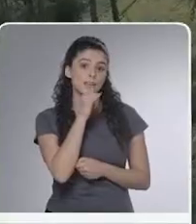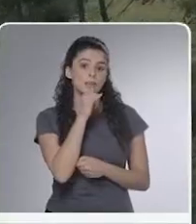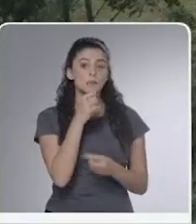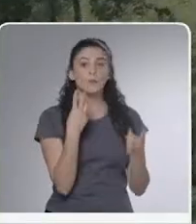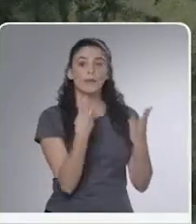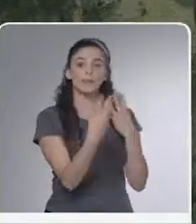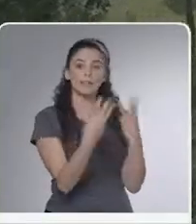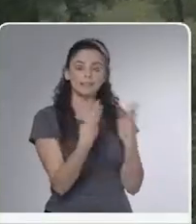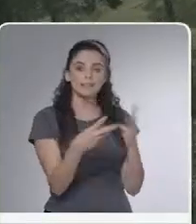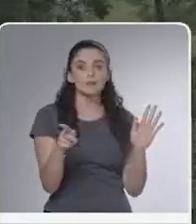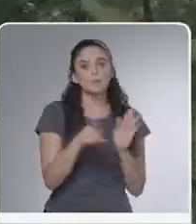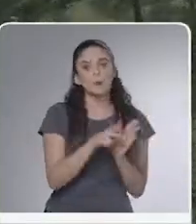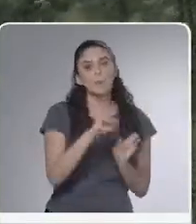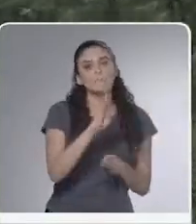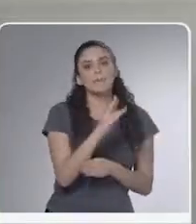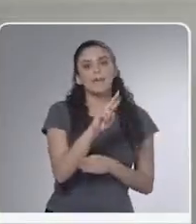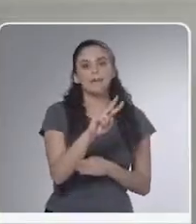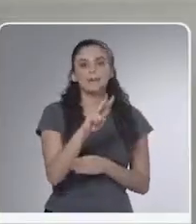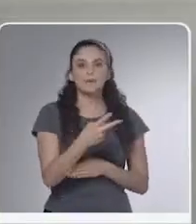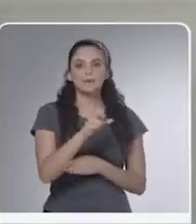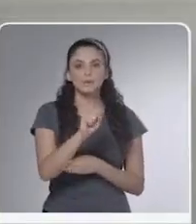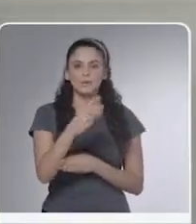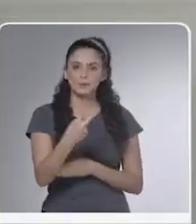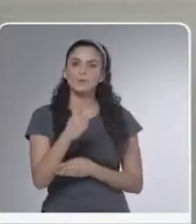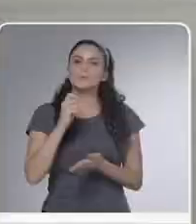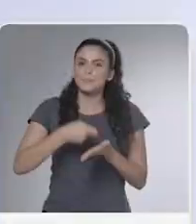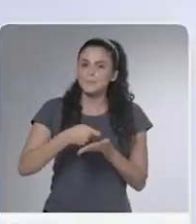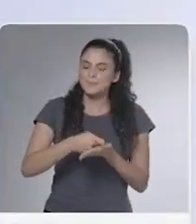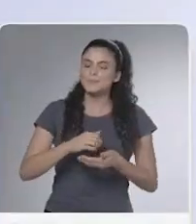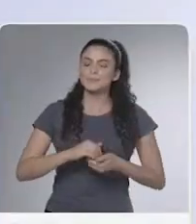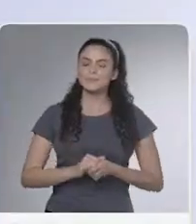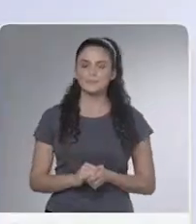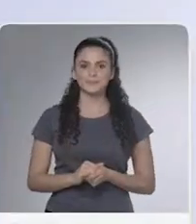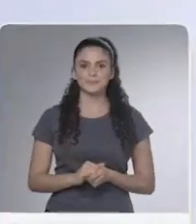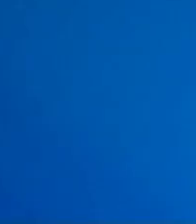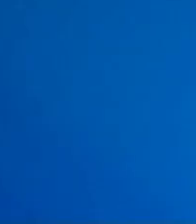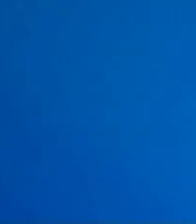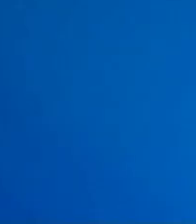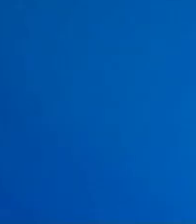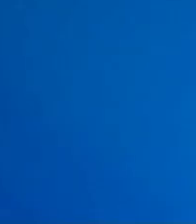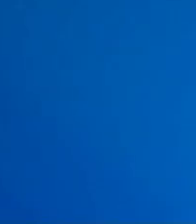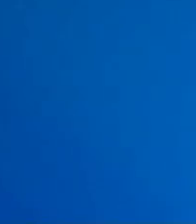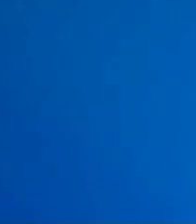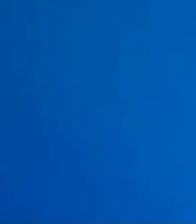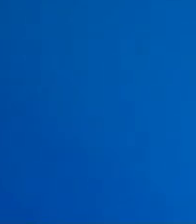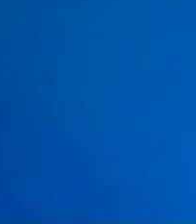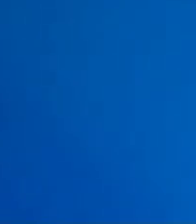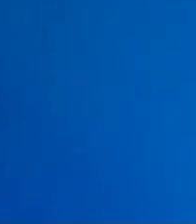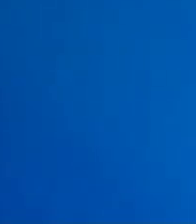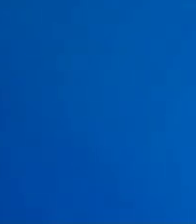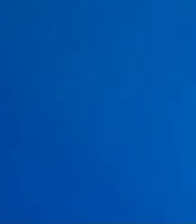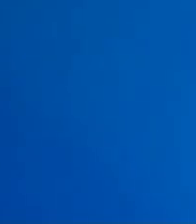precisa, como a terceira pista da 282. Pode me cobrar. É questão!